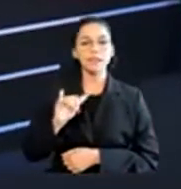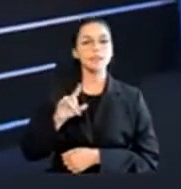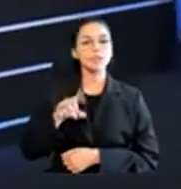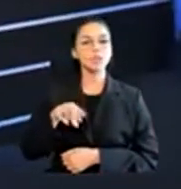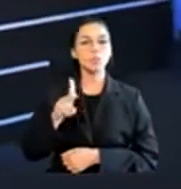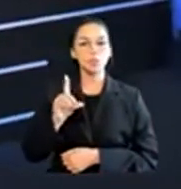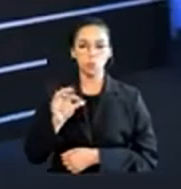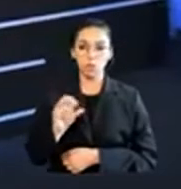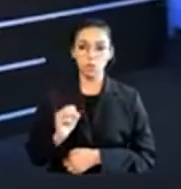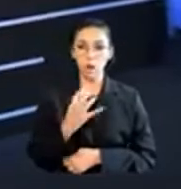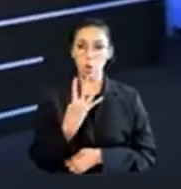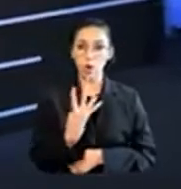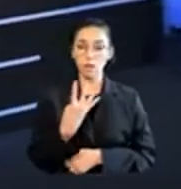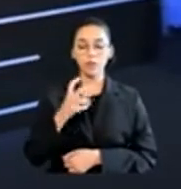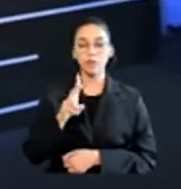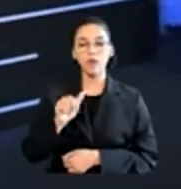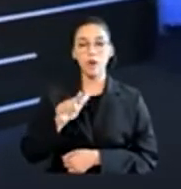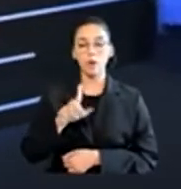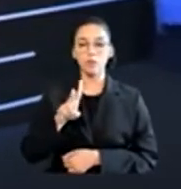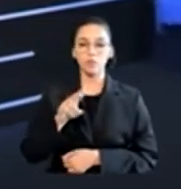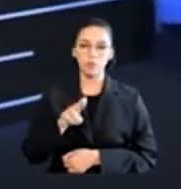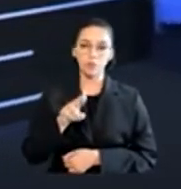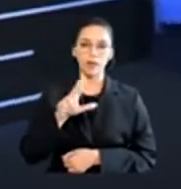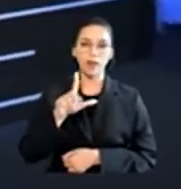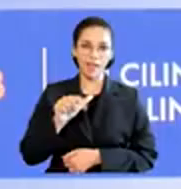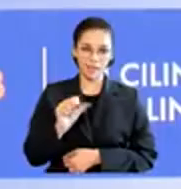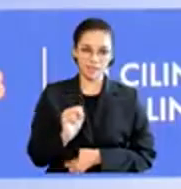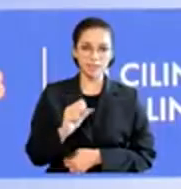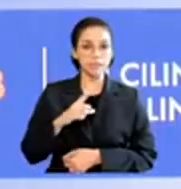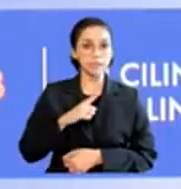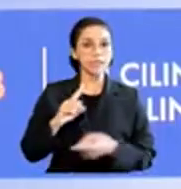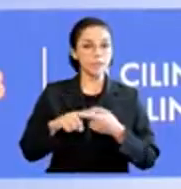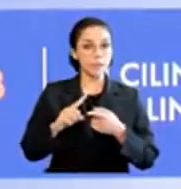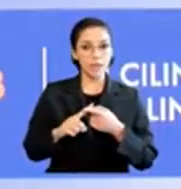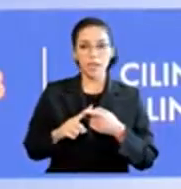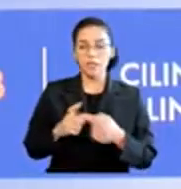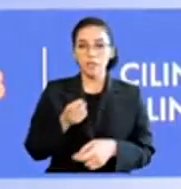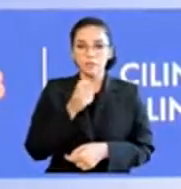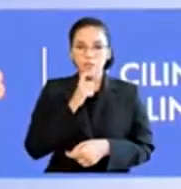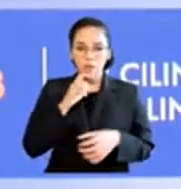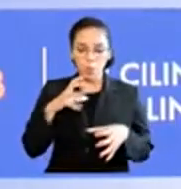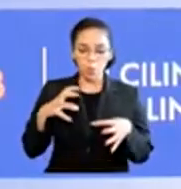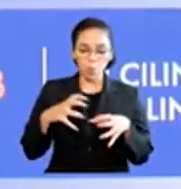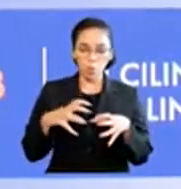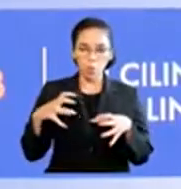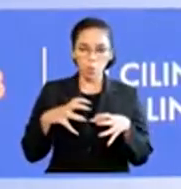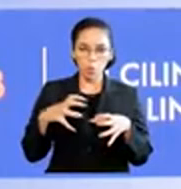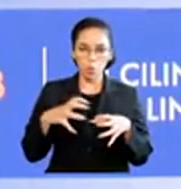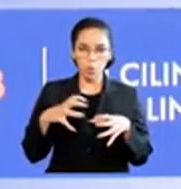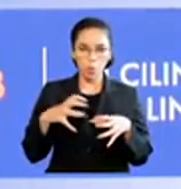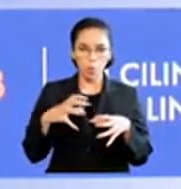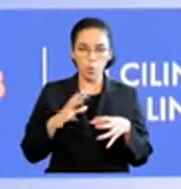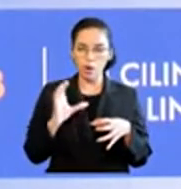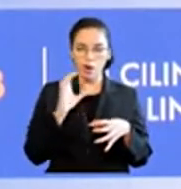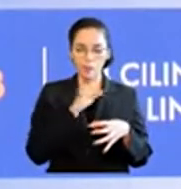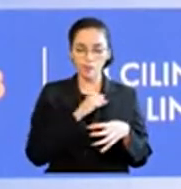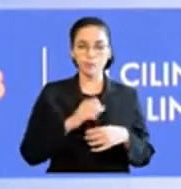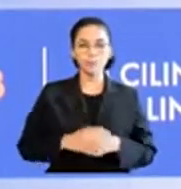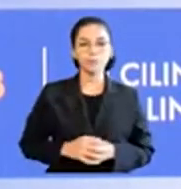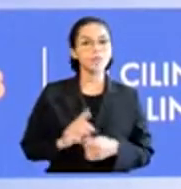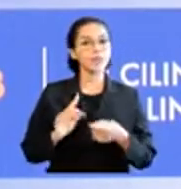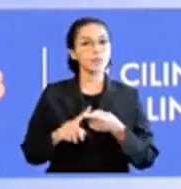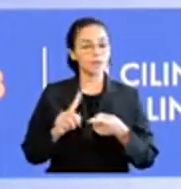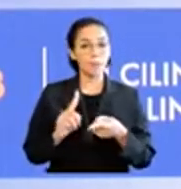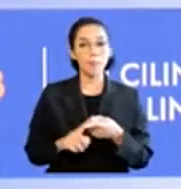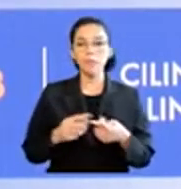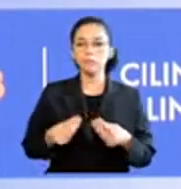com intercooler, ou seja, com maior capacidade de resfriamento. É também um motor que entrega mais desempenho, mais tecnologia, mais